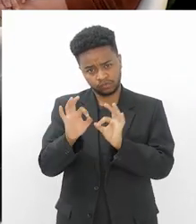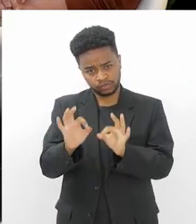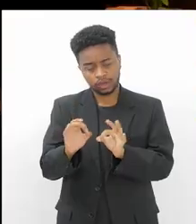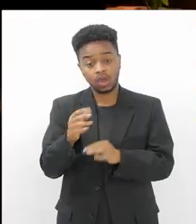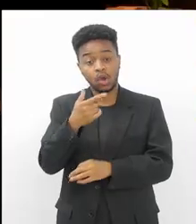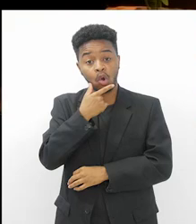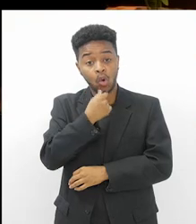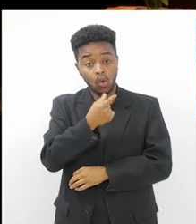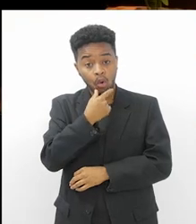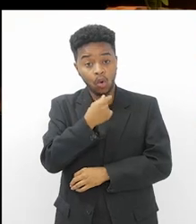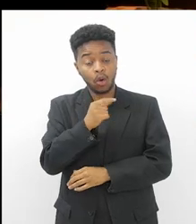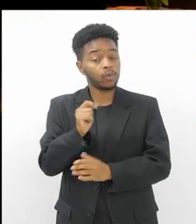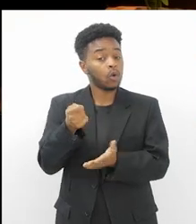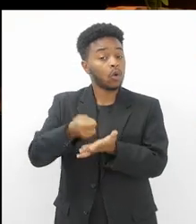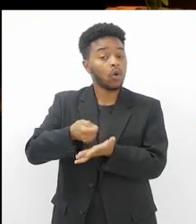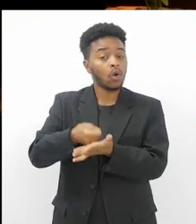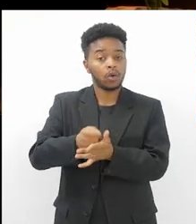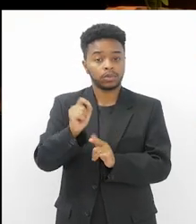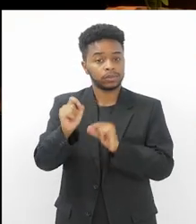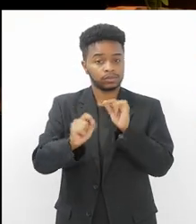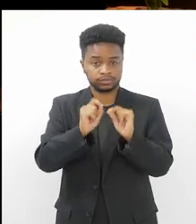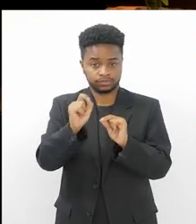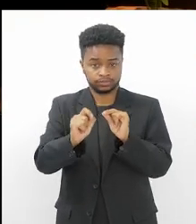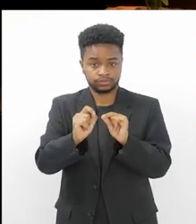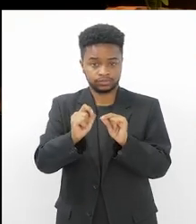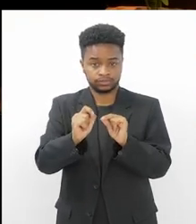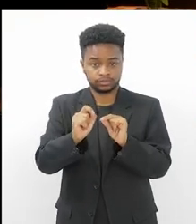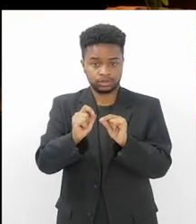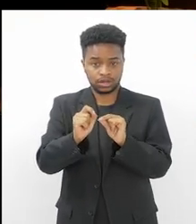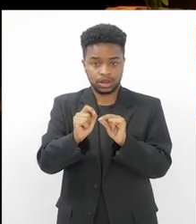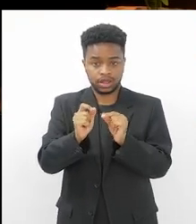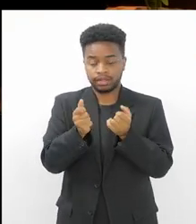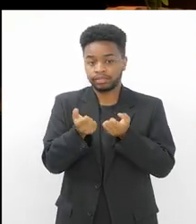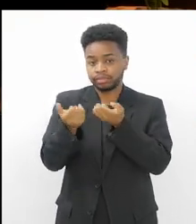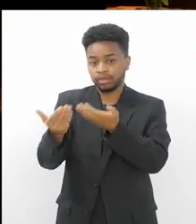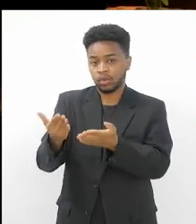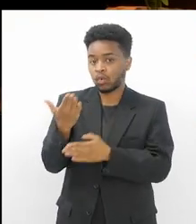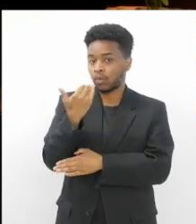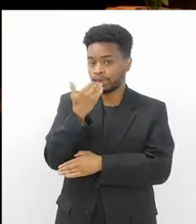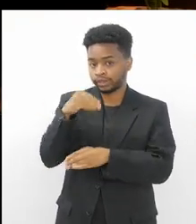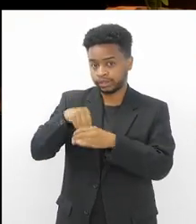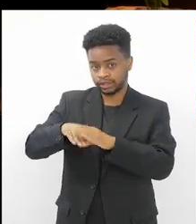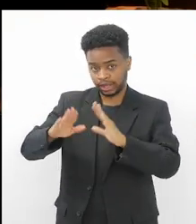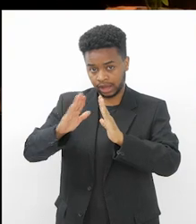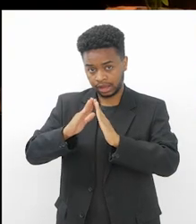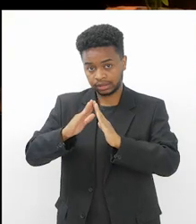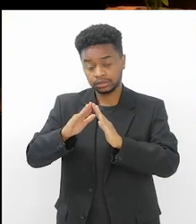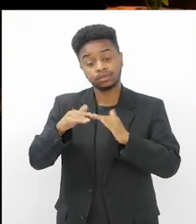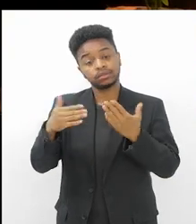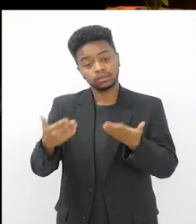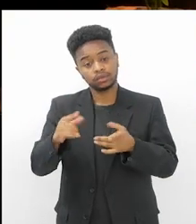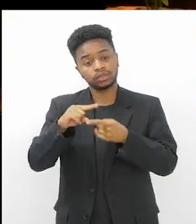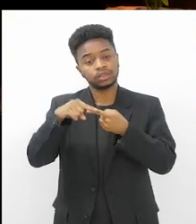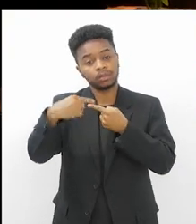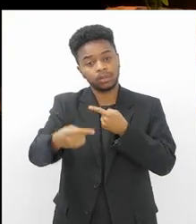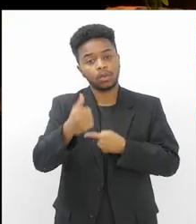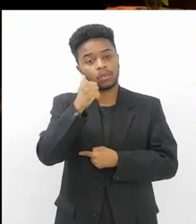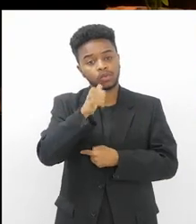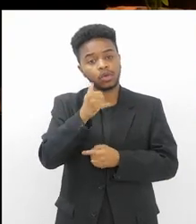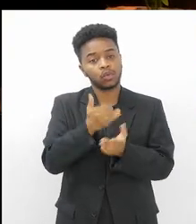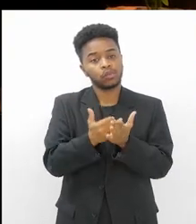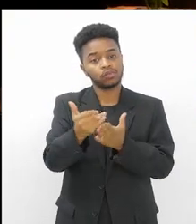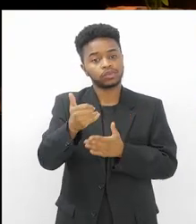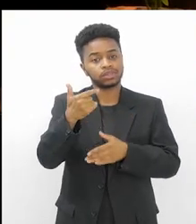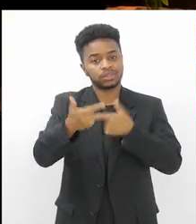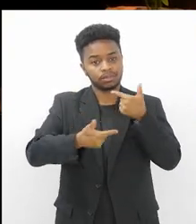eu era bem jovem, o homem tinha como obrigação manter a casa. E aí as mulheres